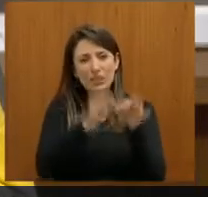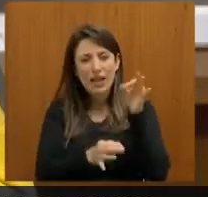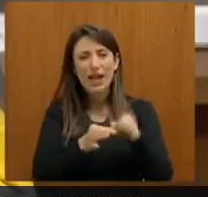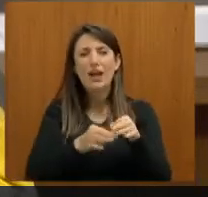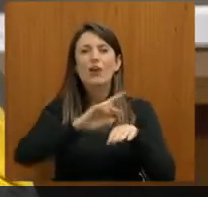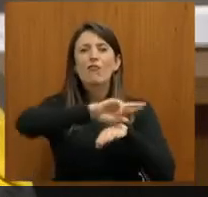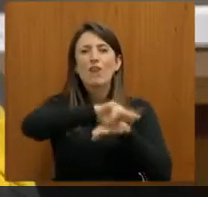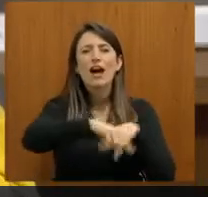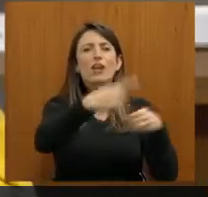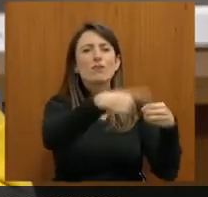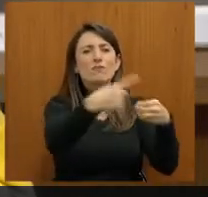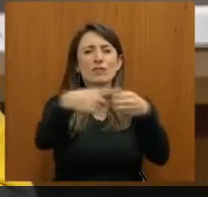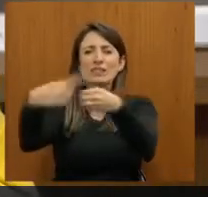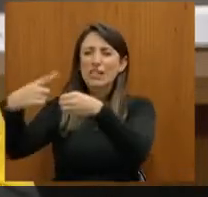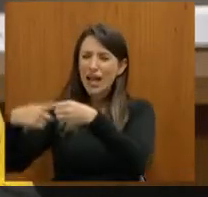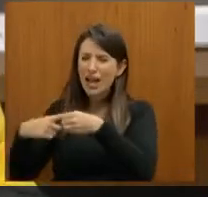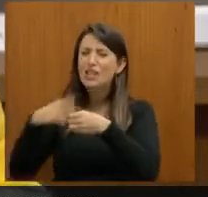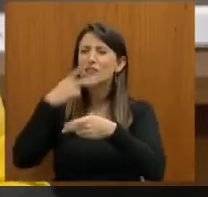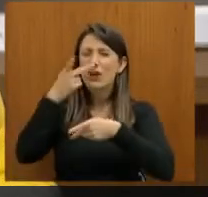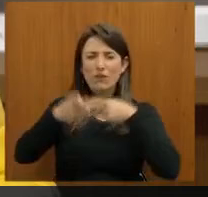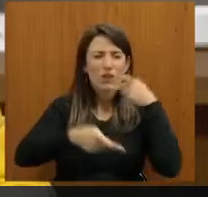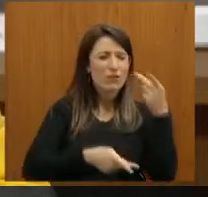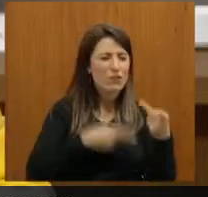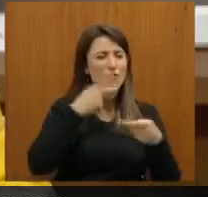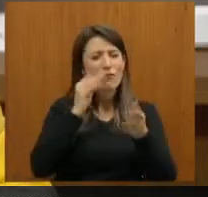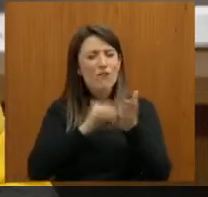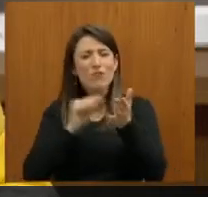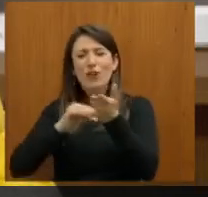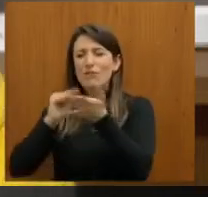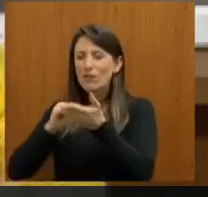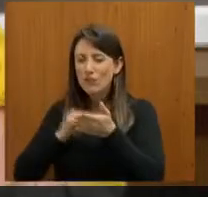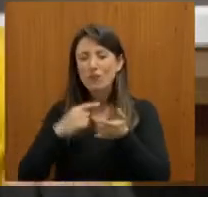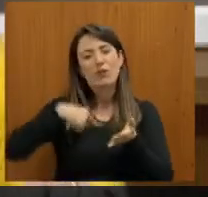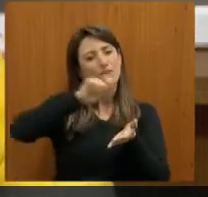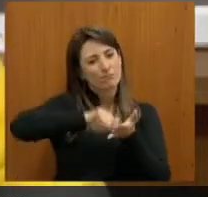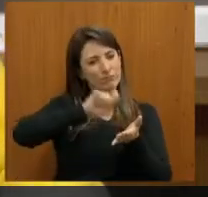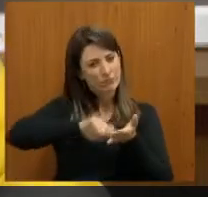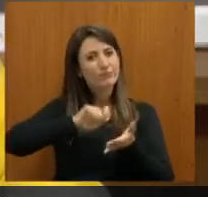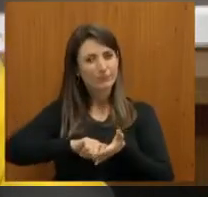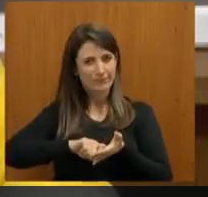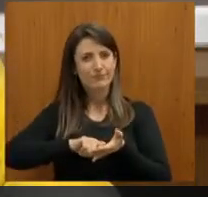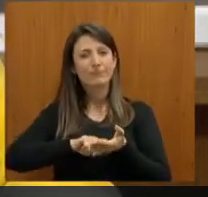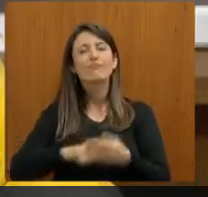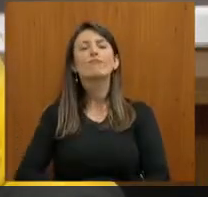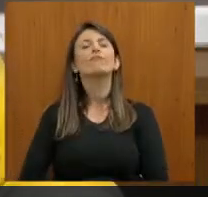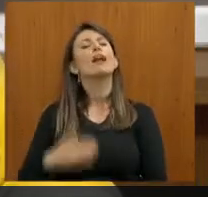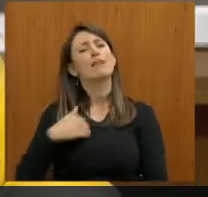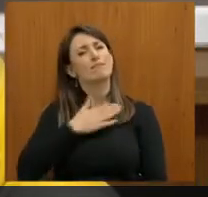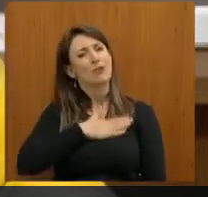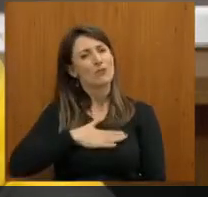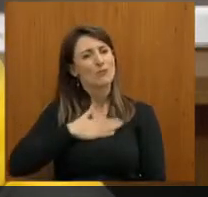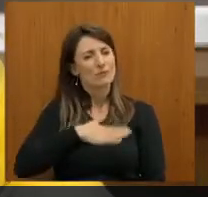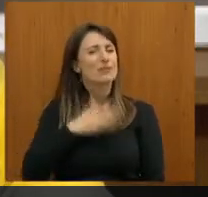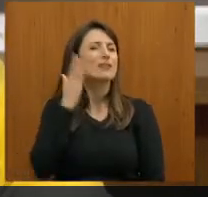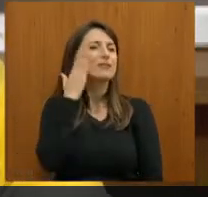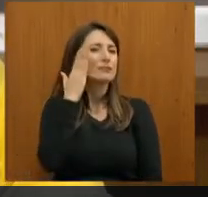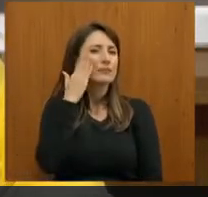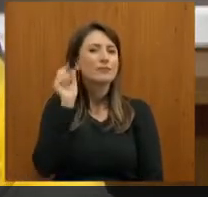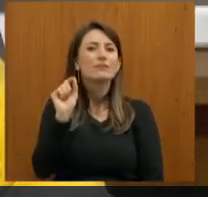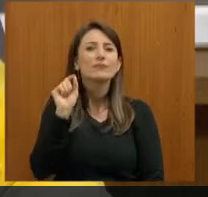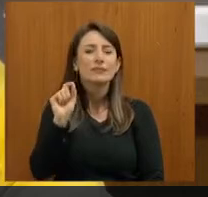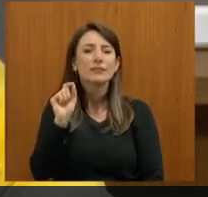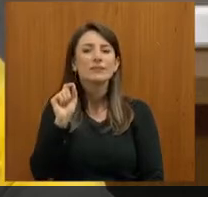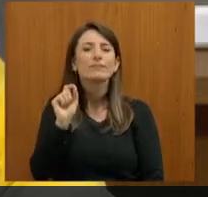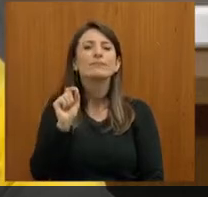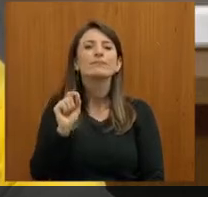mencionadas no durante todo o dia eu gostei de ouvir que a maioria